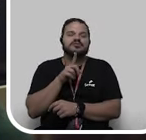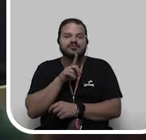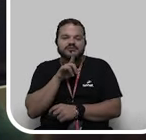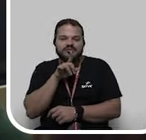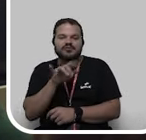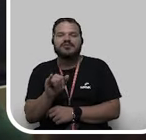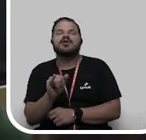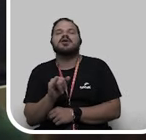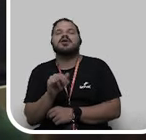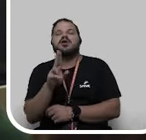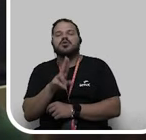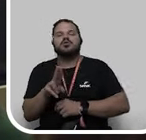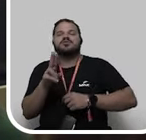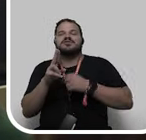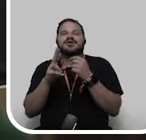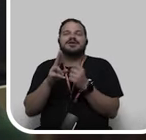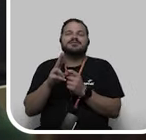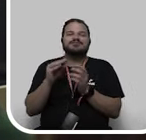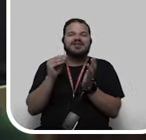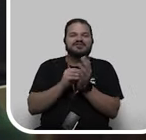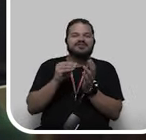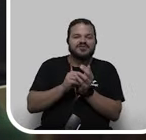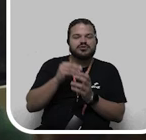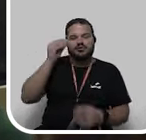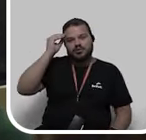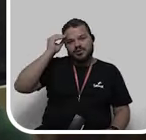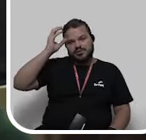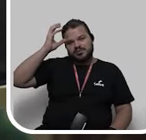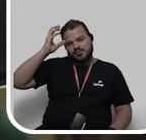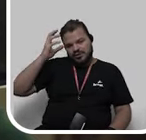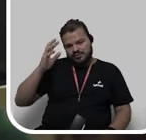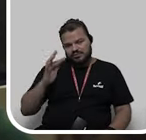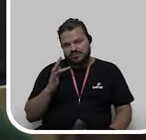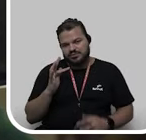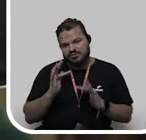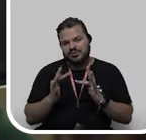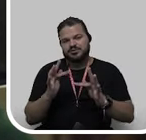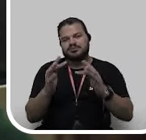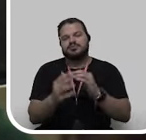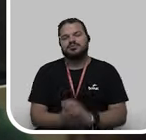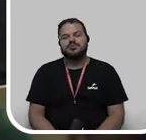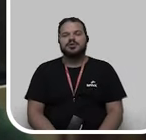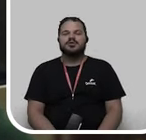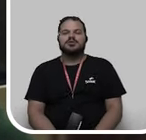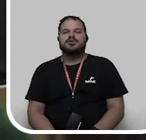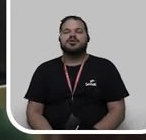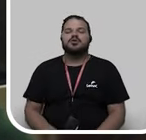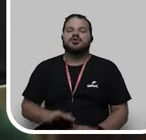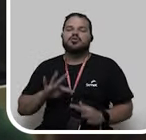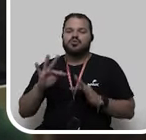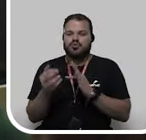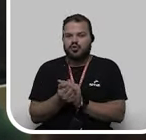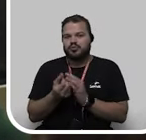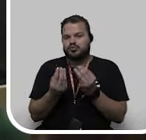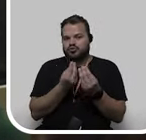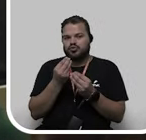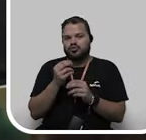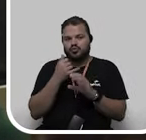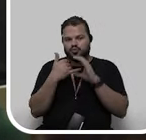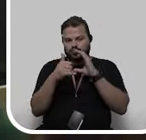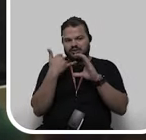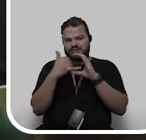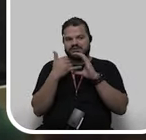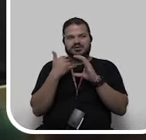possível falta de conhecimento de tecnologia, ele vai... golpes como o do WhatsApp, que são os mais